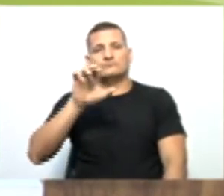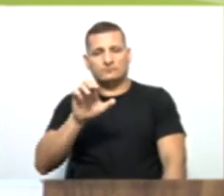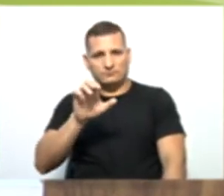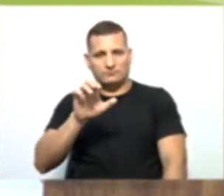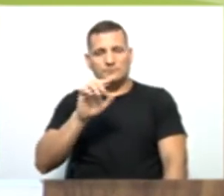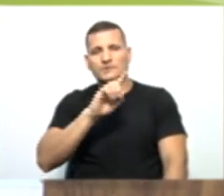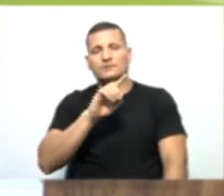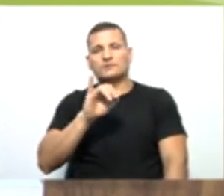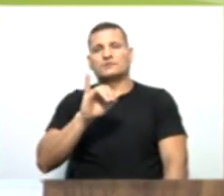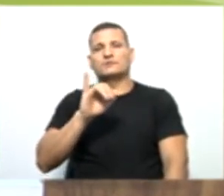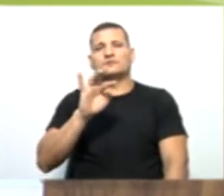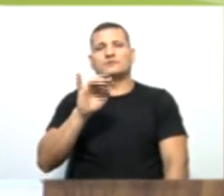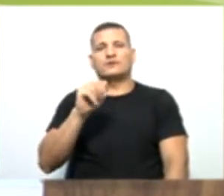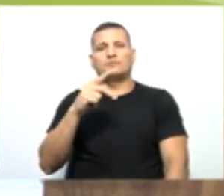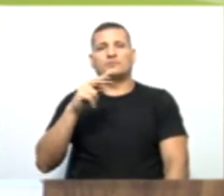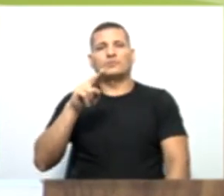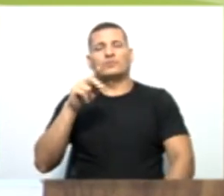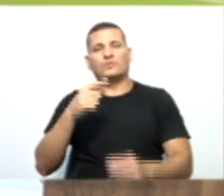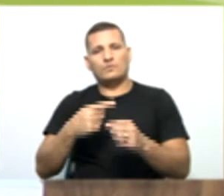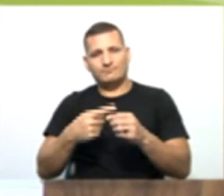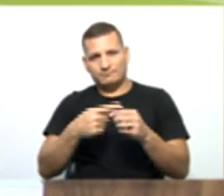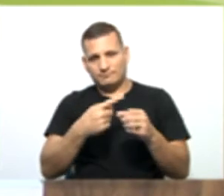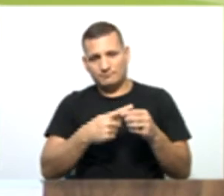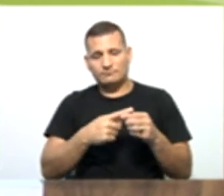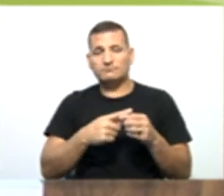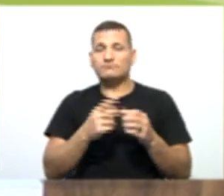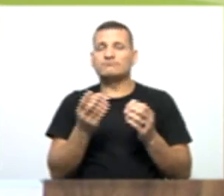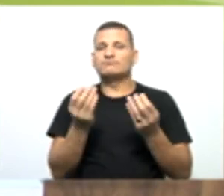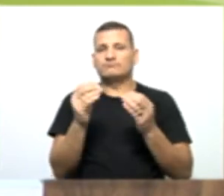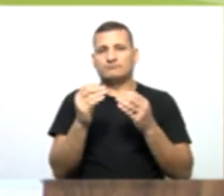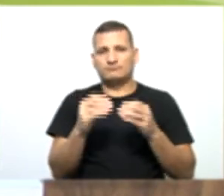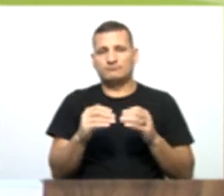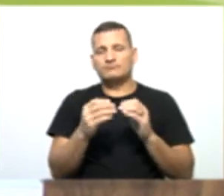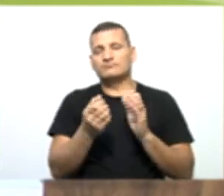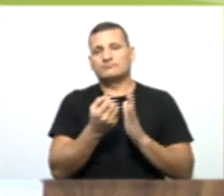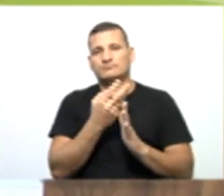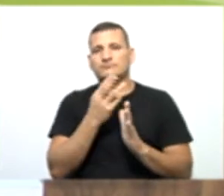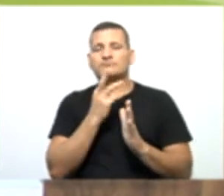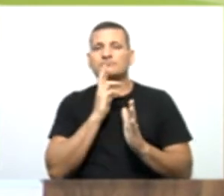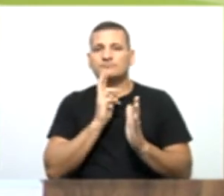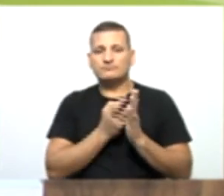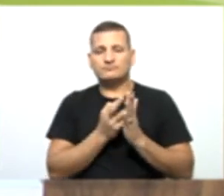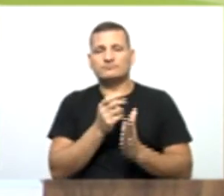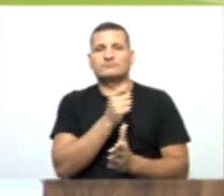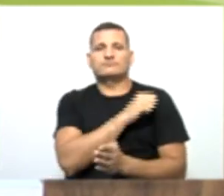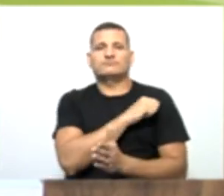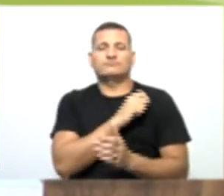colocou ainda até que os alunos fizeram essa proposta de todas